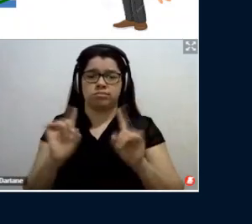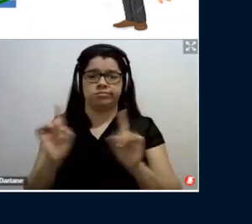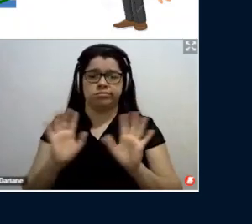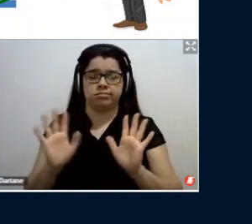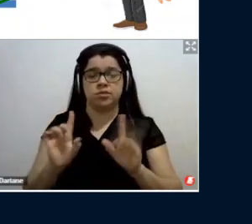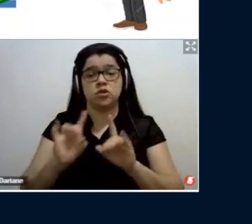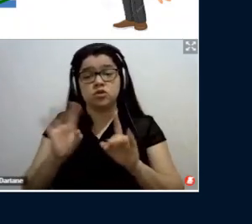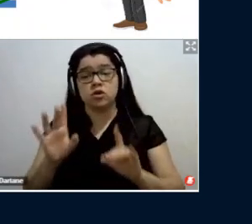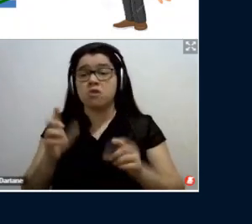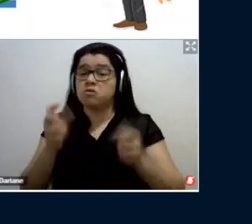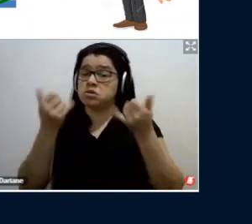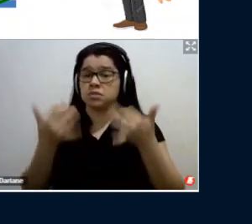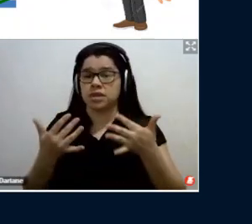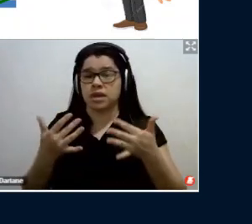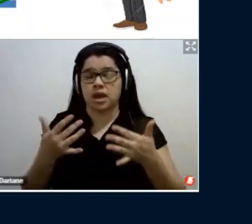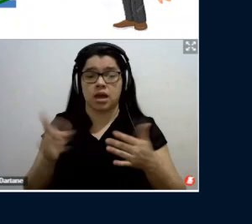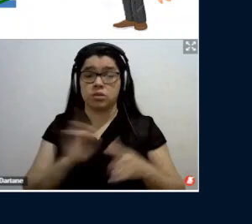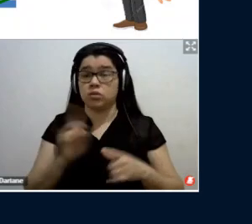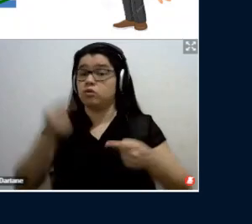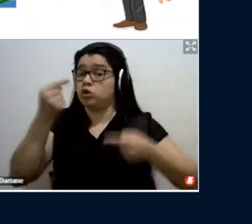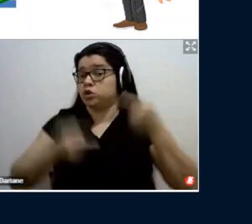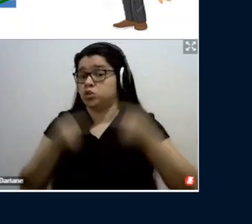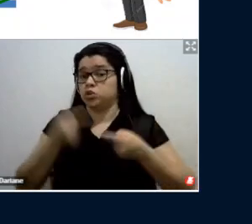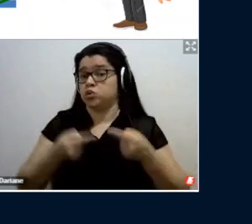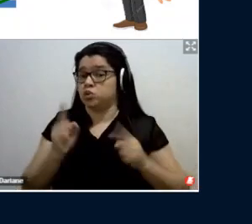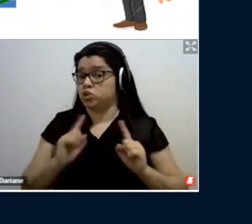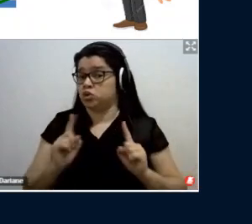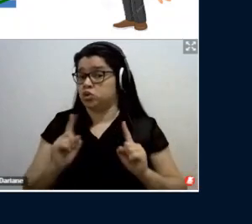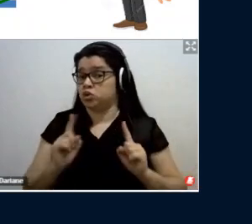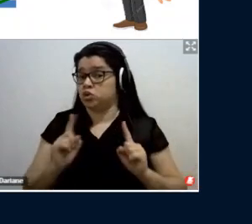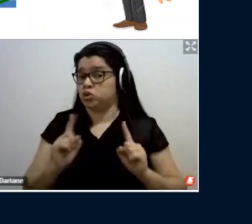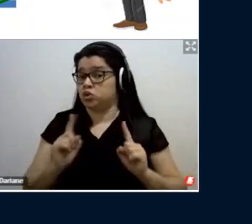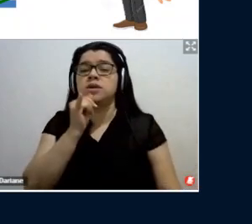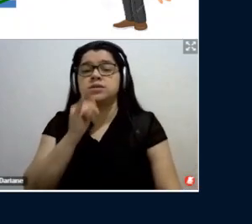vou discutir voz passiva.